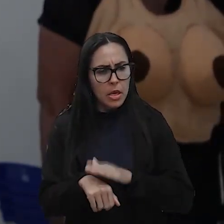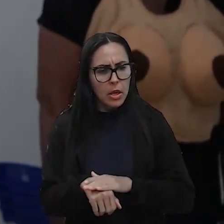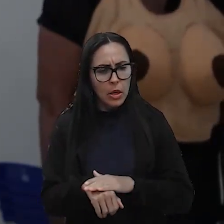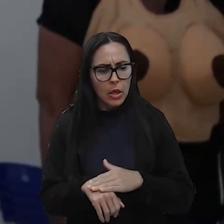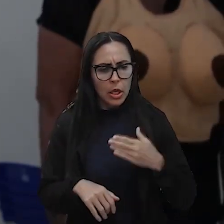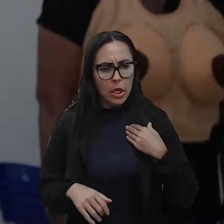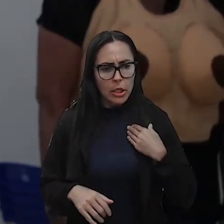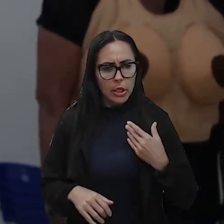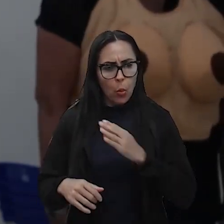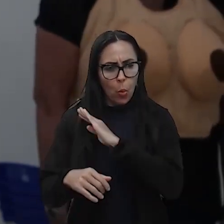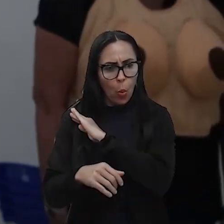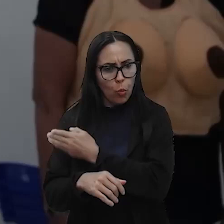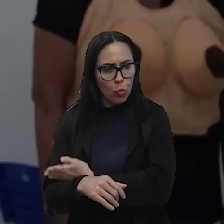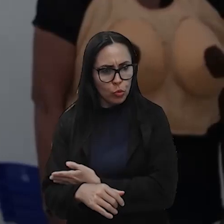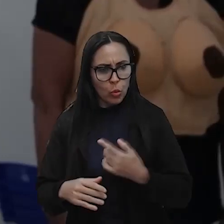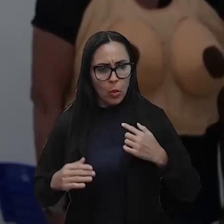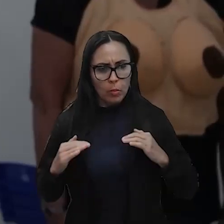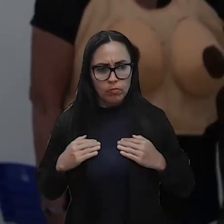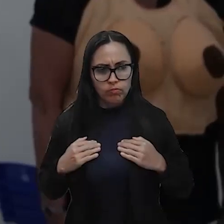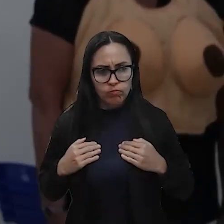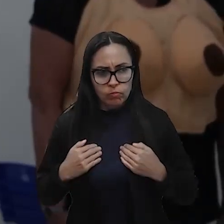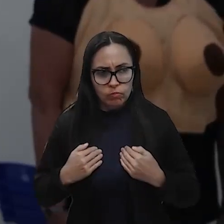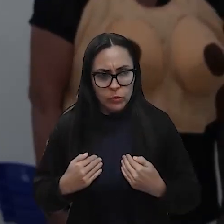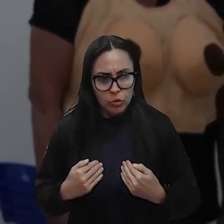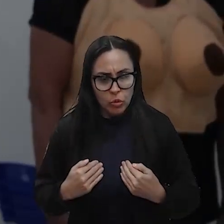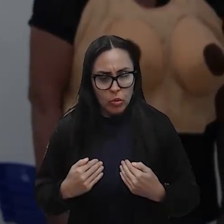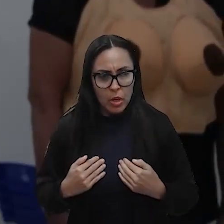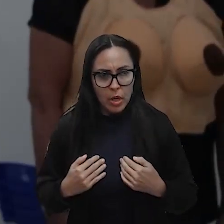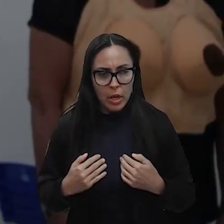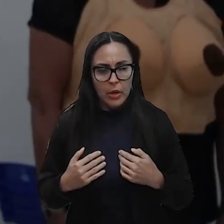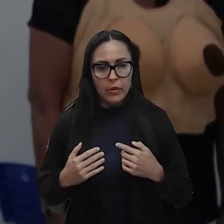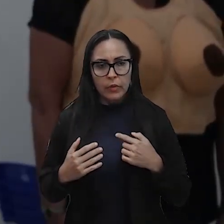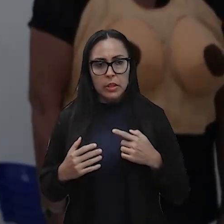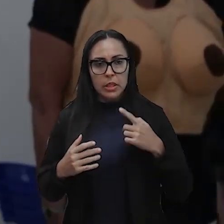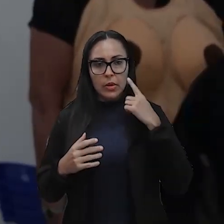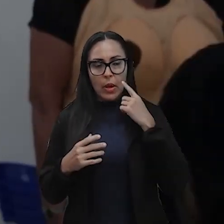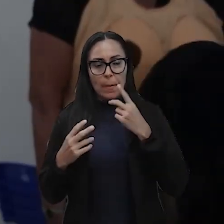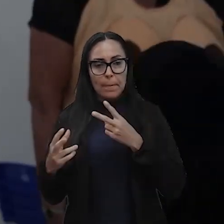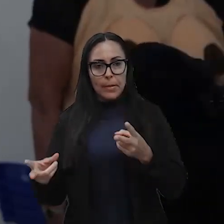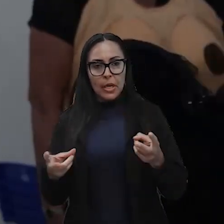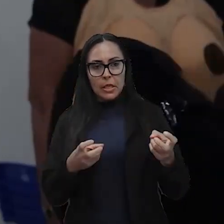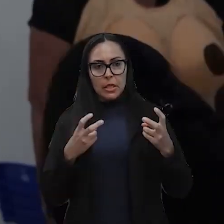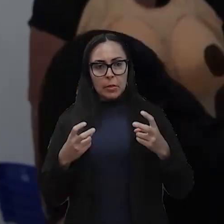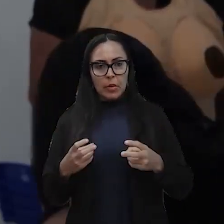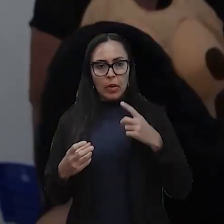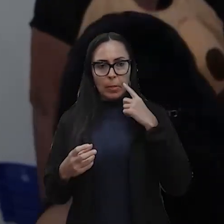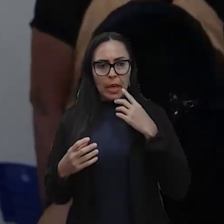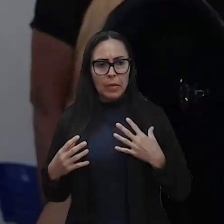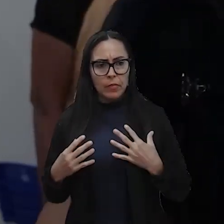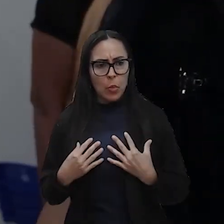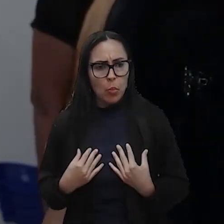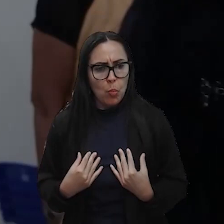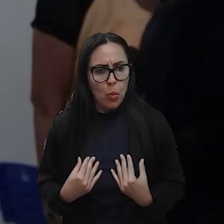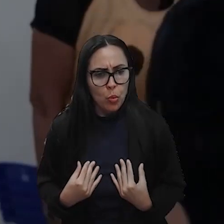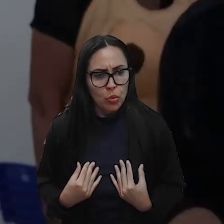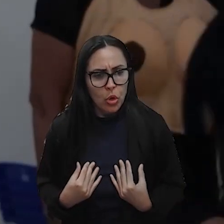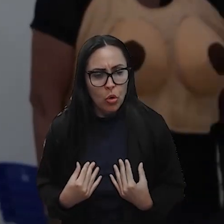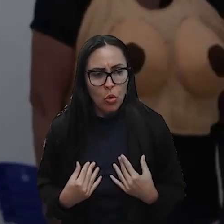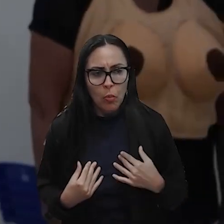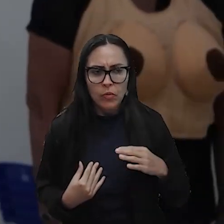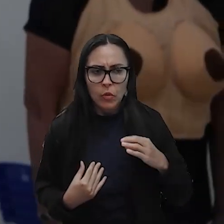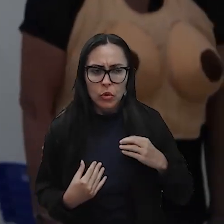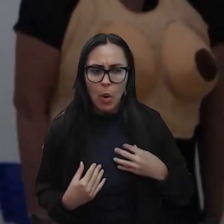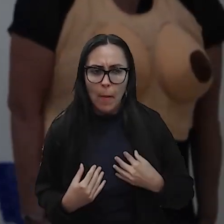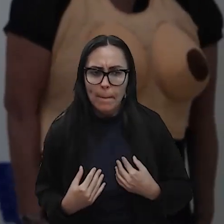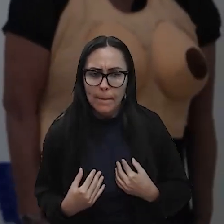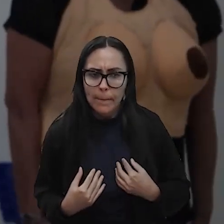mamário. Se descolar, como é que você vai identificar? Vai identificar uma pele murcha, como se fosse uma bola de festa, só em um localzinho assim,